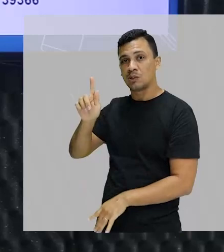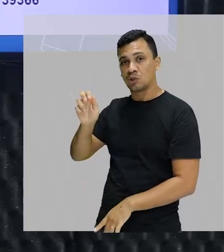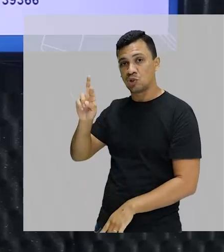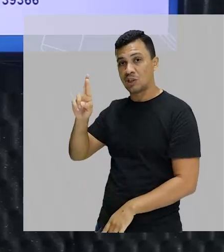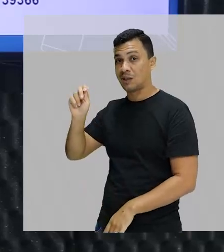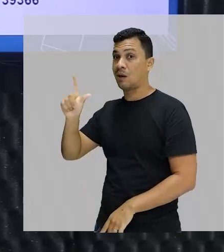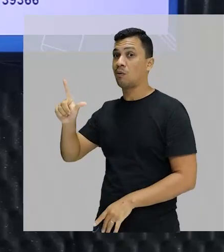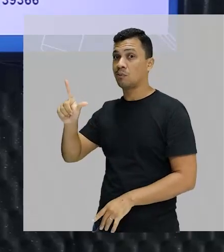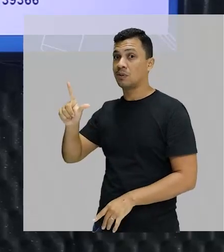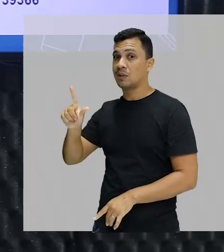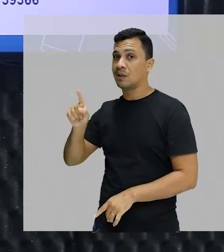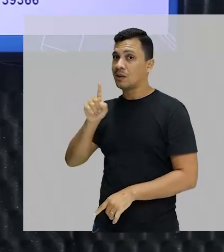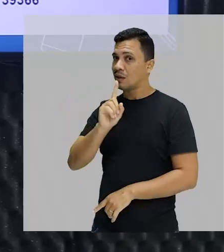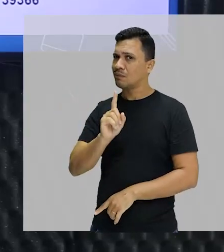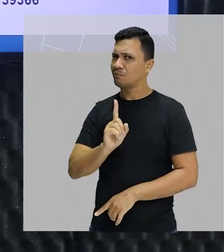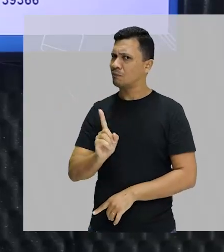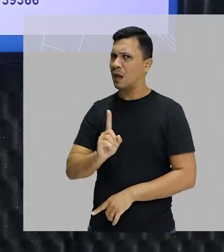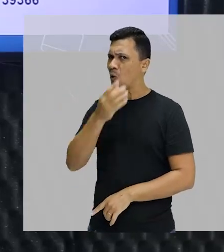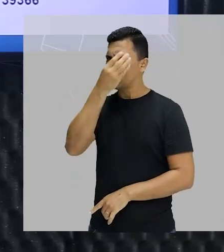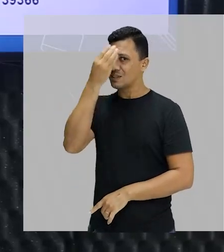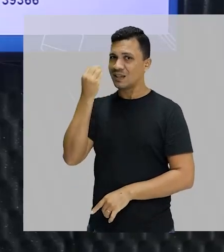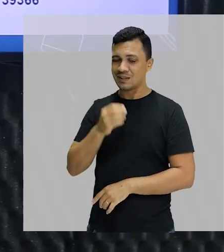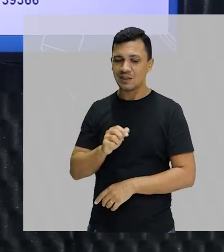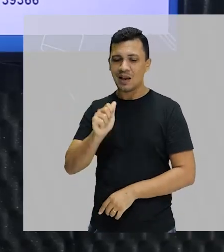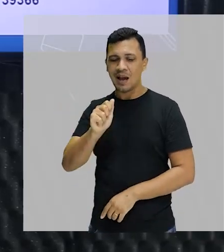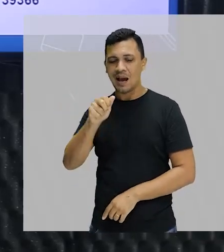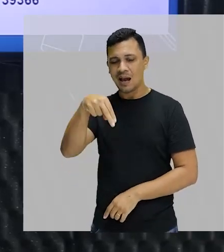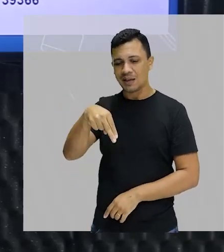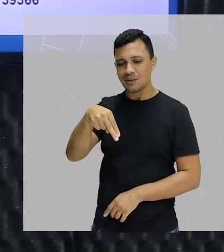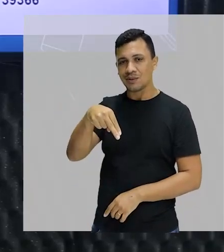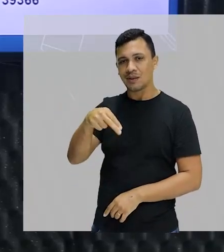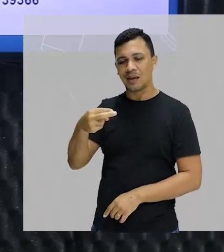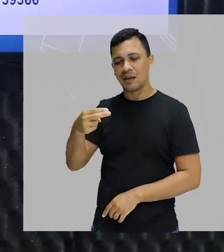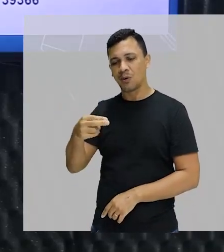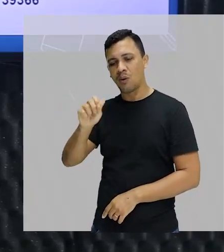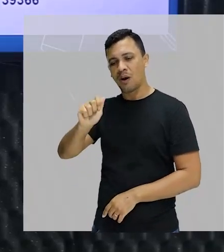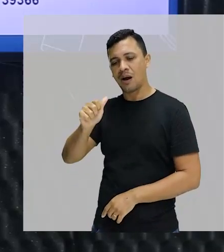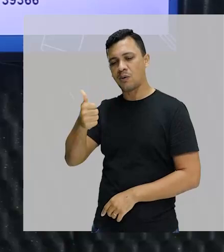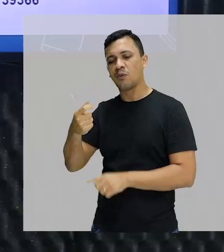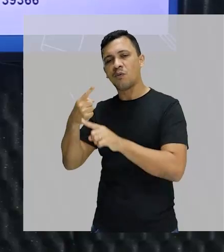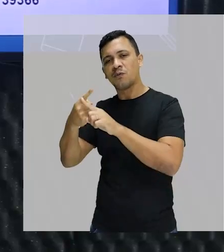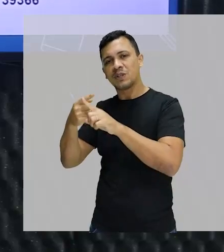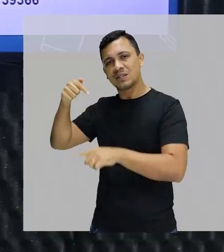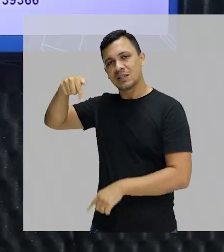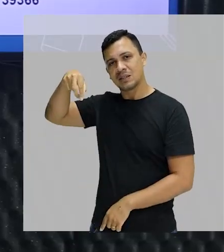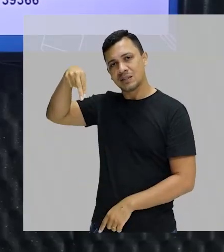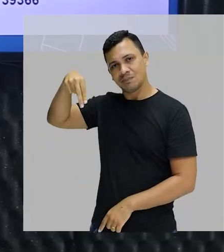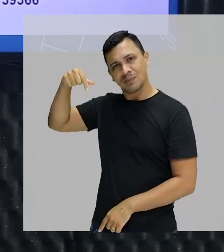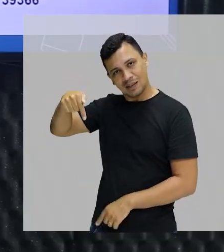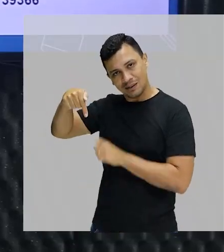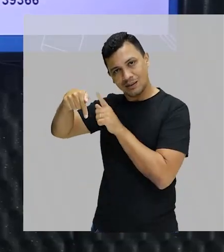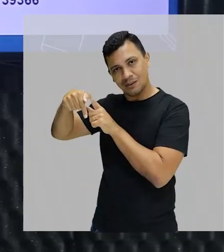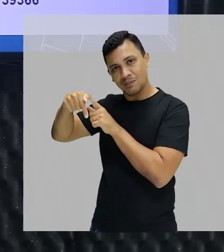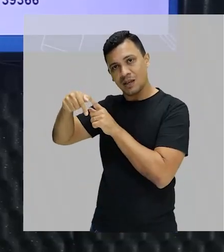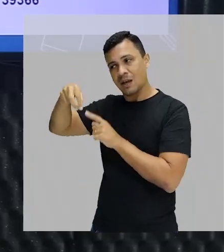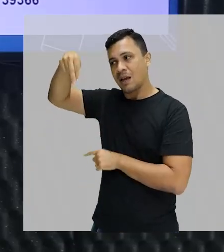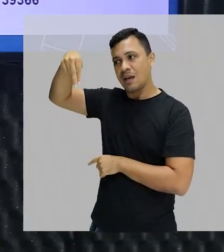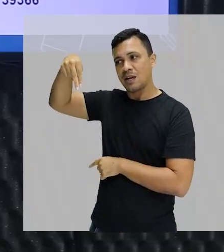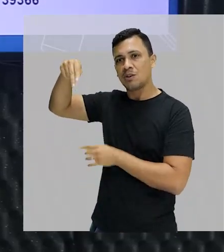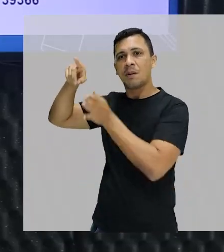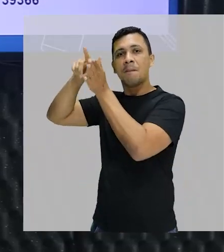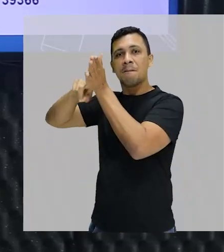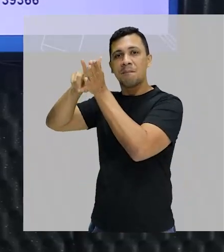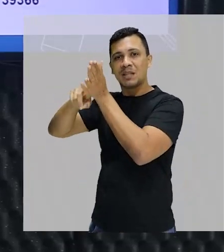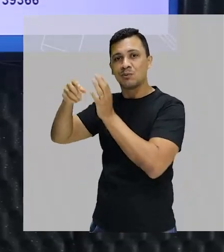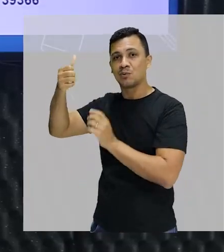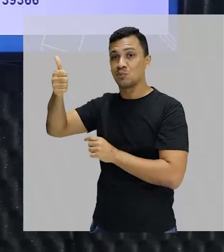esquece, termo geral é dado por AN igual a A1 vezes Q elevado a N menos 1. Grava isso, anota